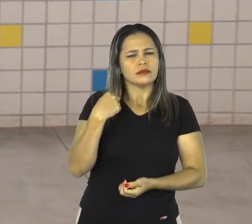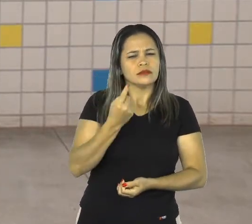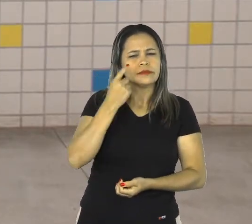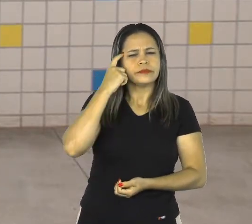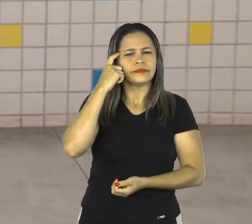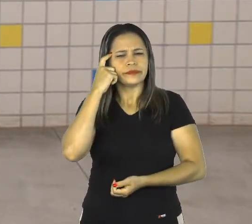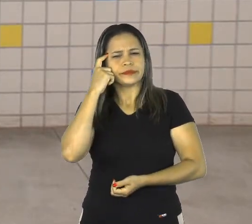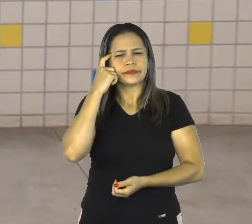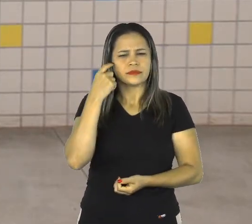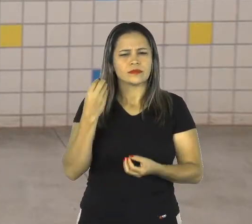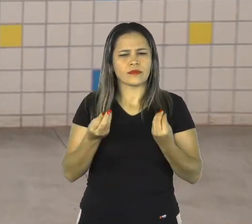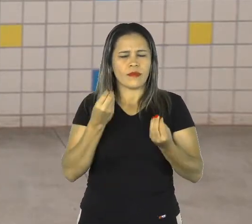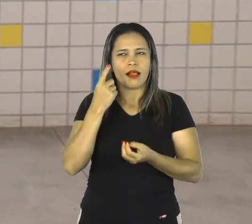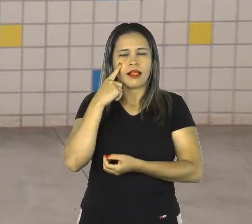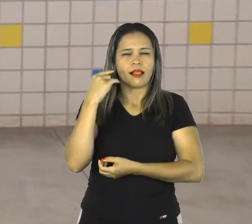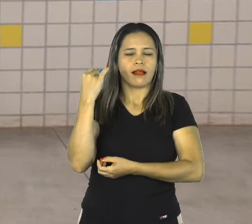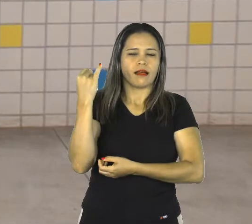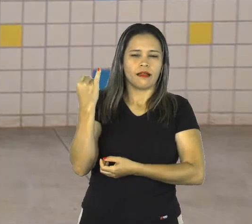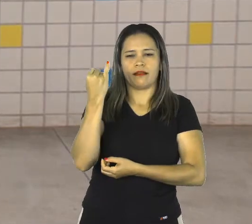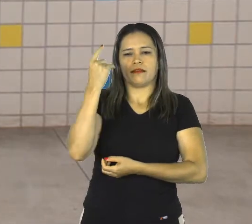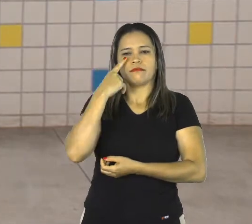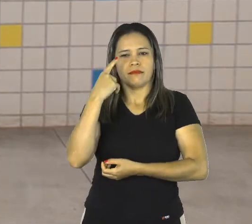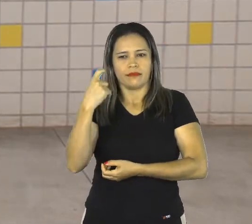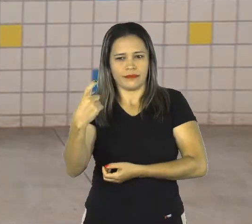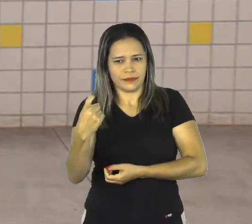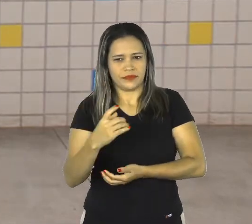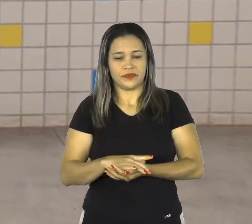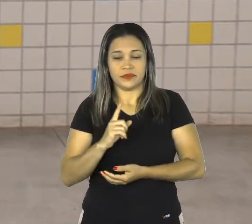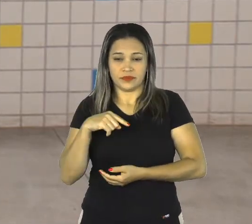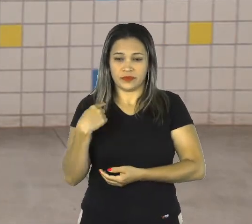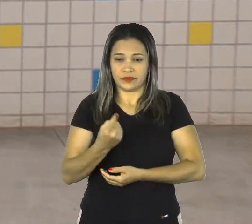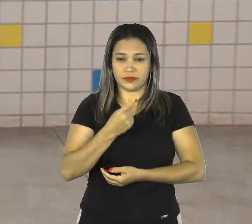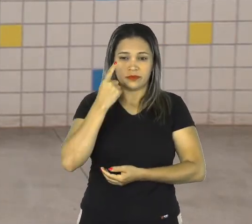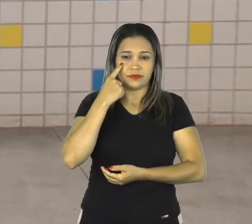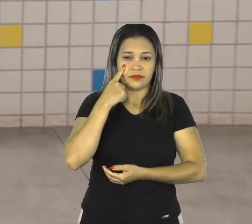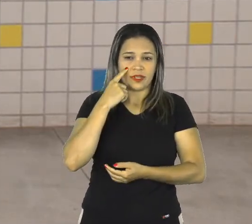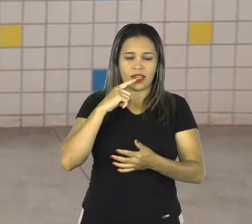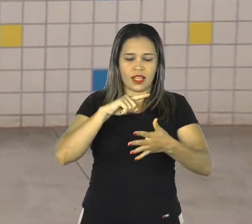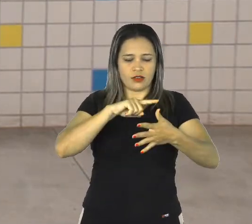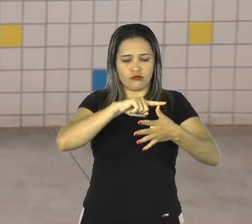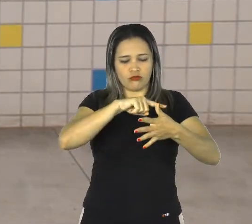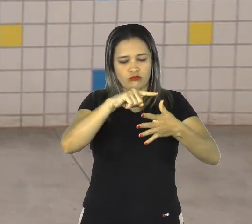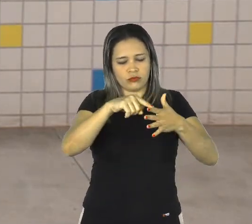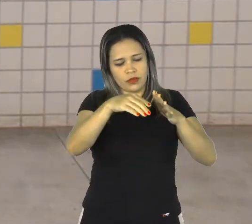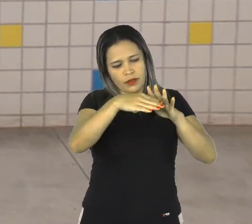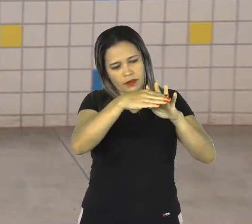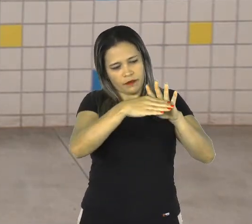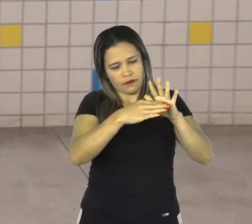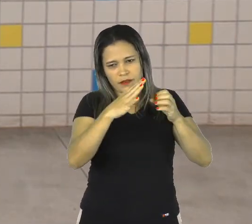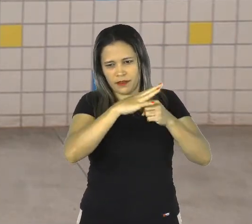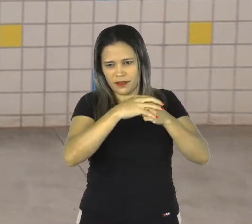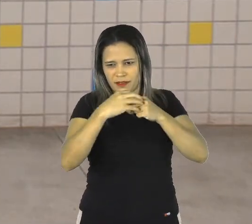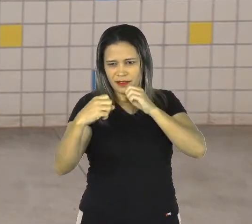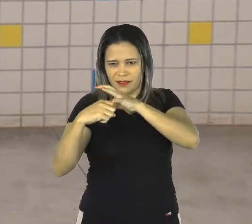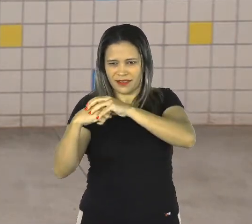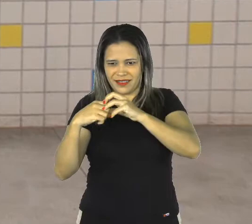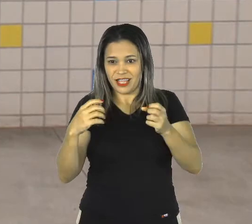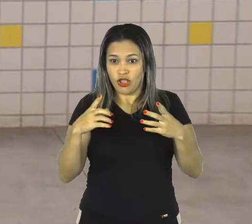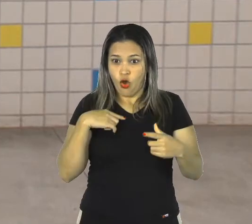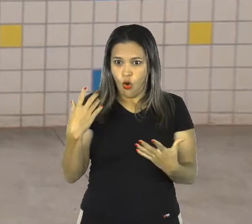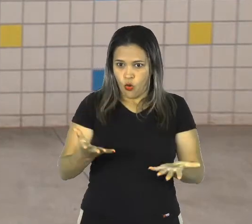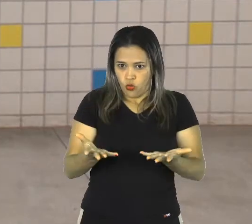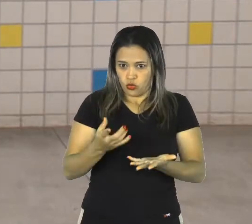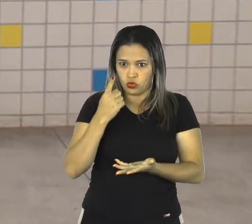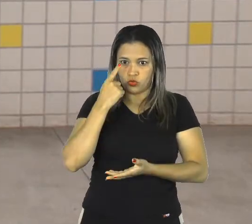que ela é interessante. Os nossos olhos, assim, eles são divididos em várias células, mas nós vamos conhecer algumas